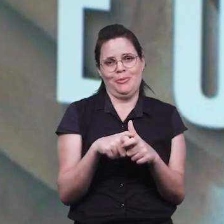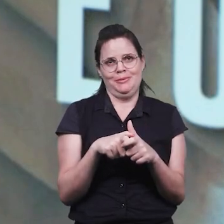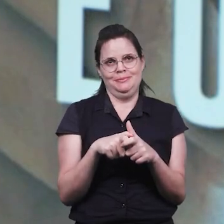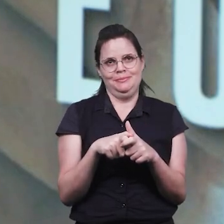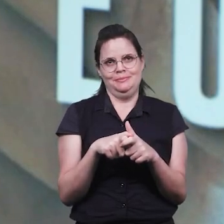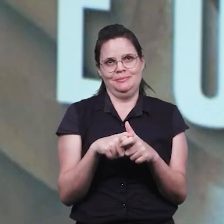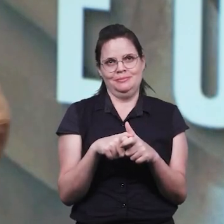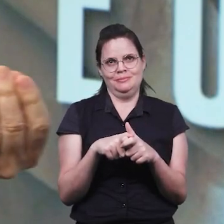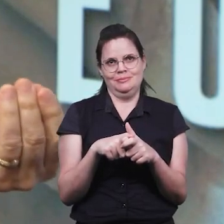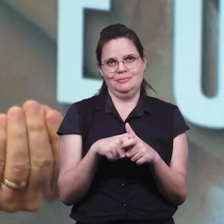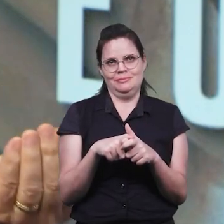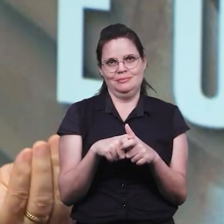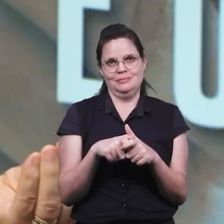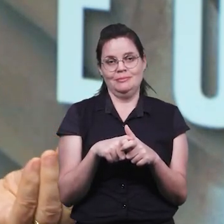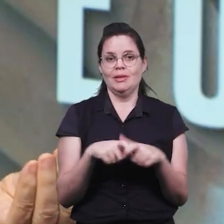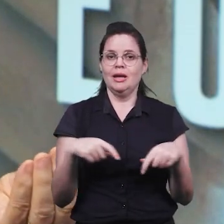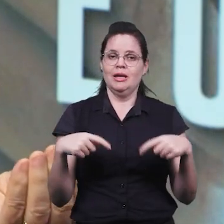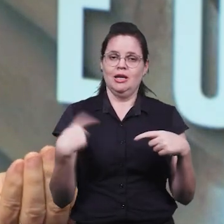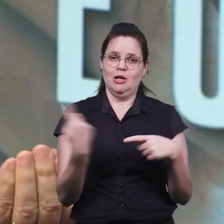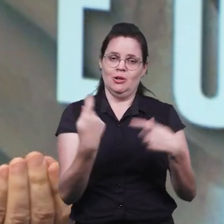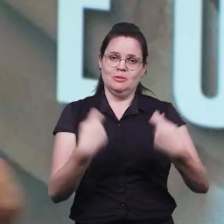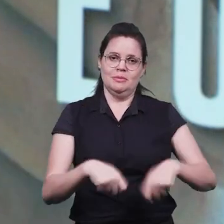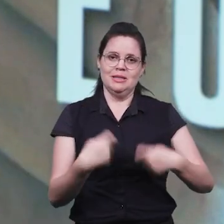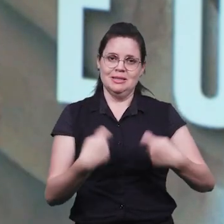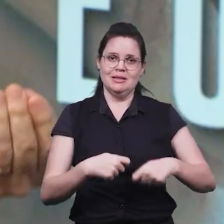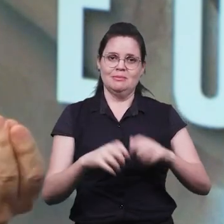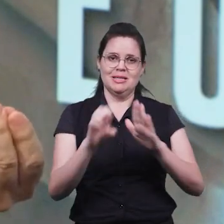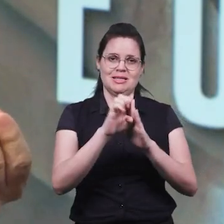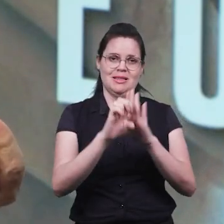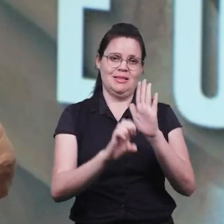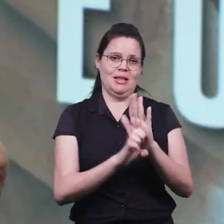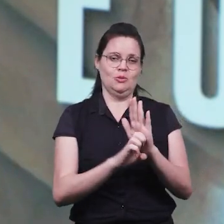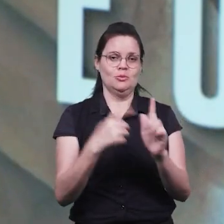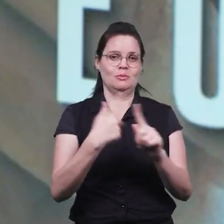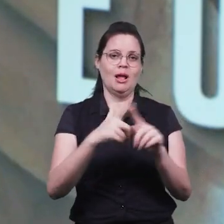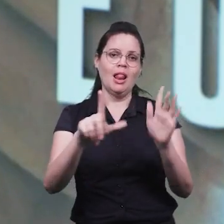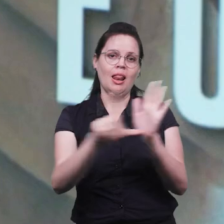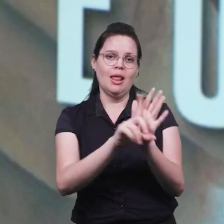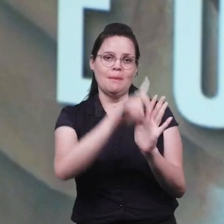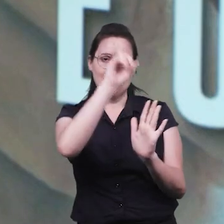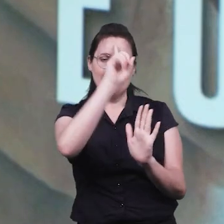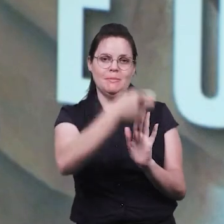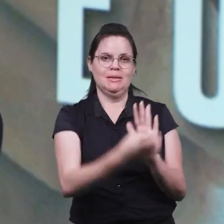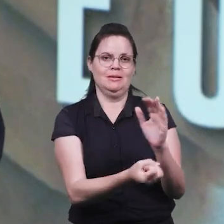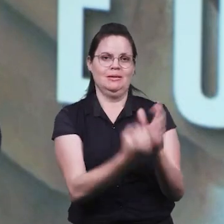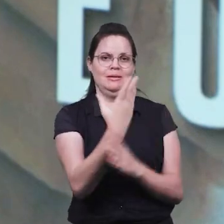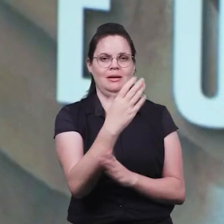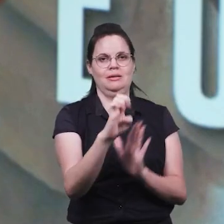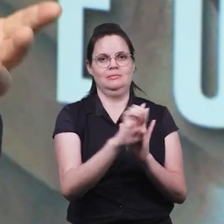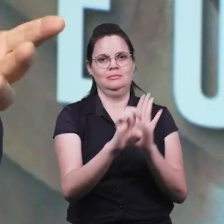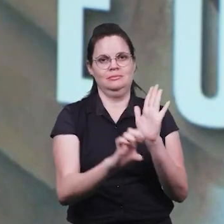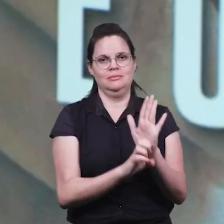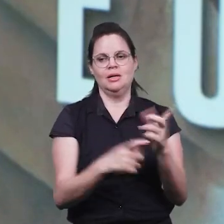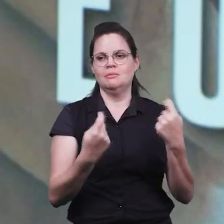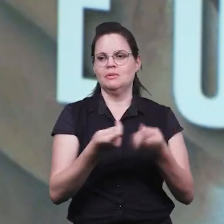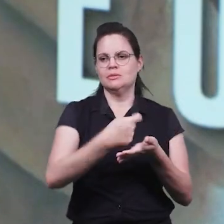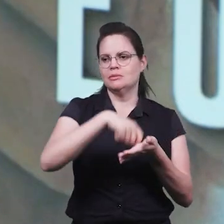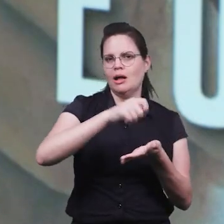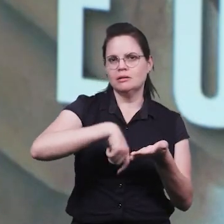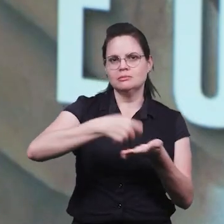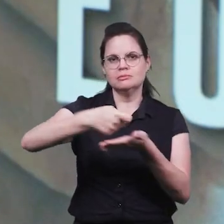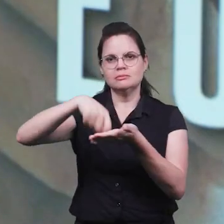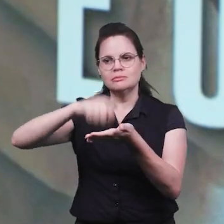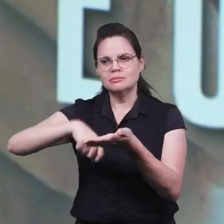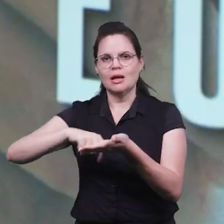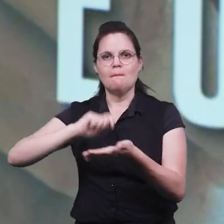de lei, nós temos que ter um estatuto. Nós temos que ter um estatuto temos que recolher os